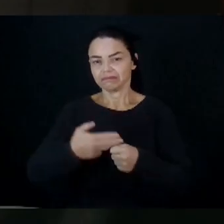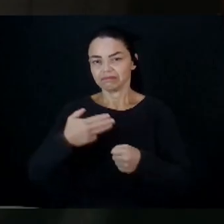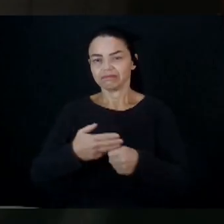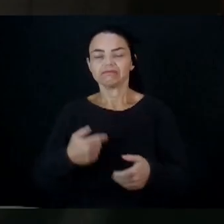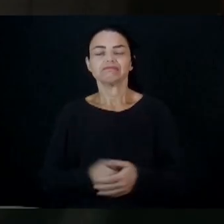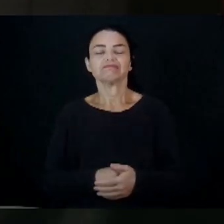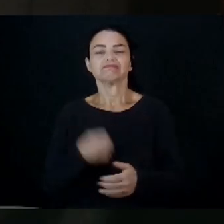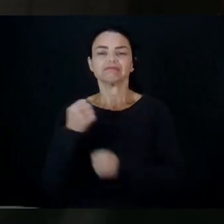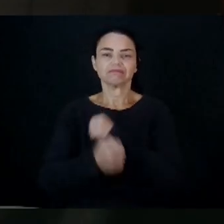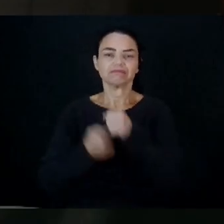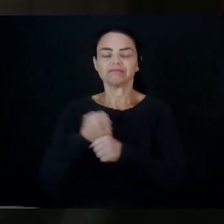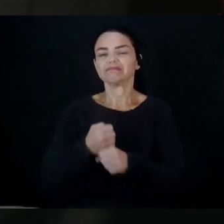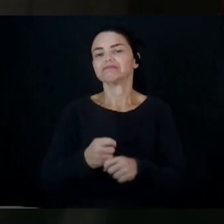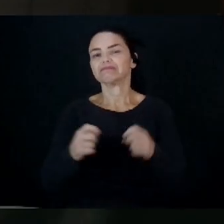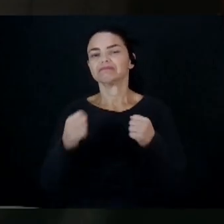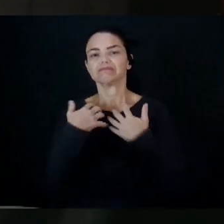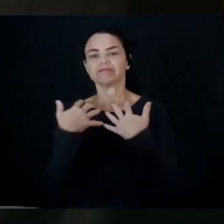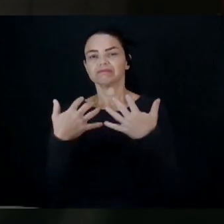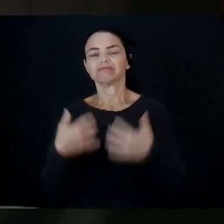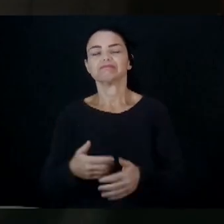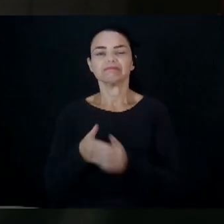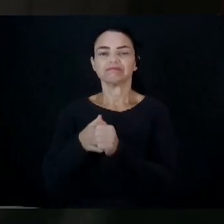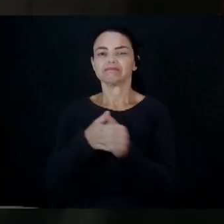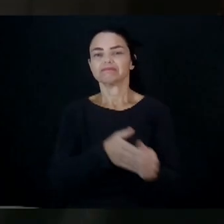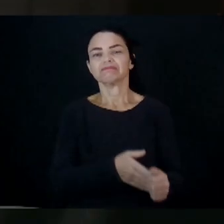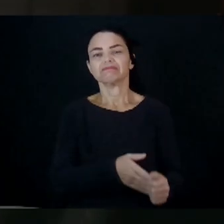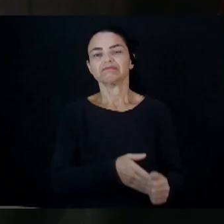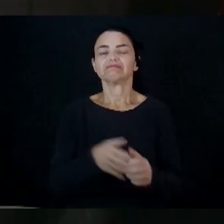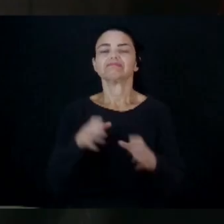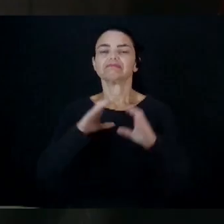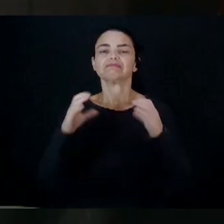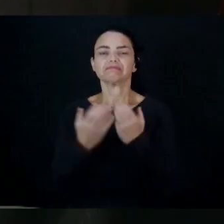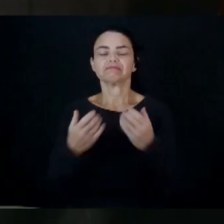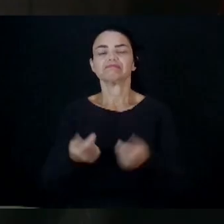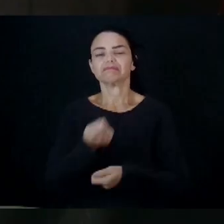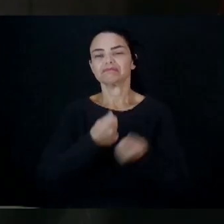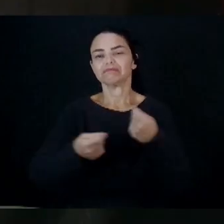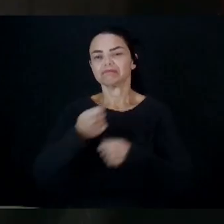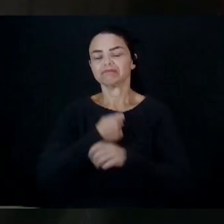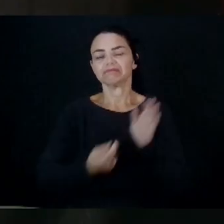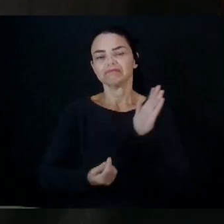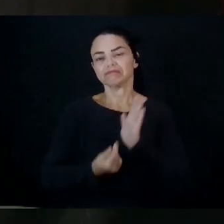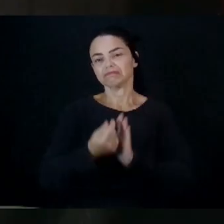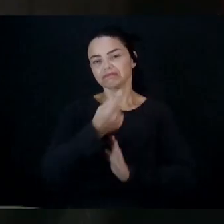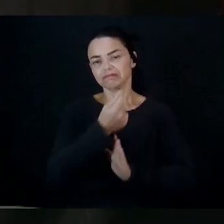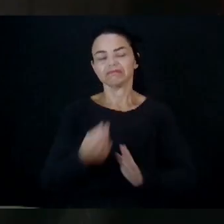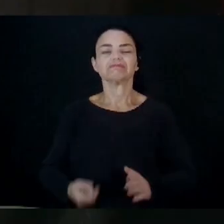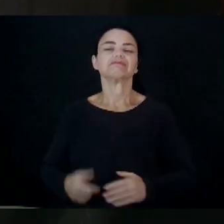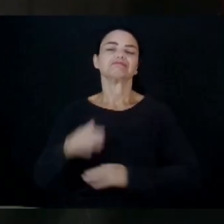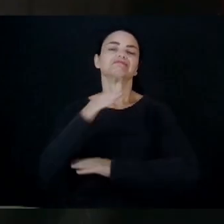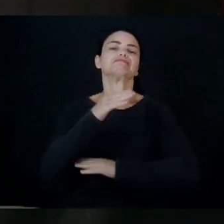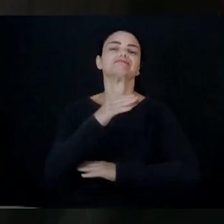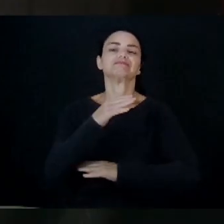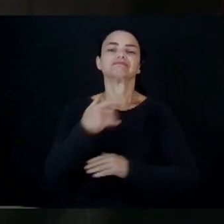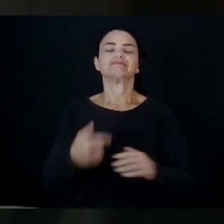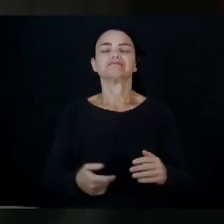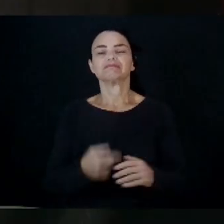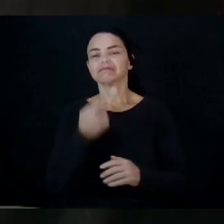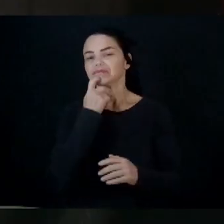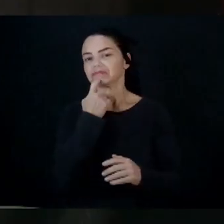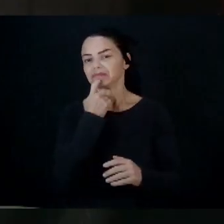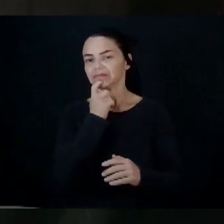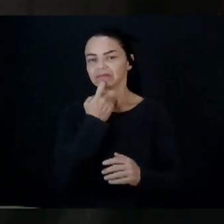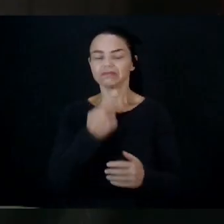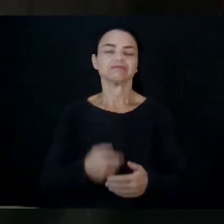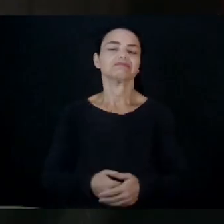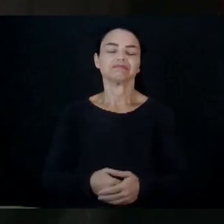Essa audiência será conduzida pela Comissão de Finanças e Orçamento da Câmara de Campinas, e a